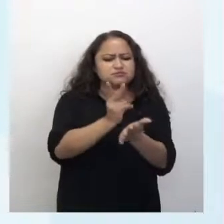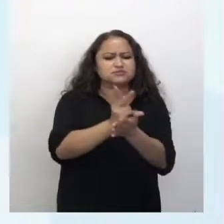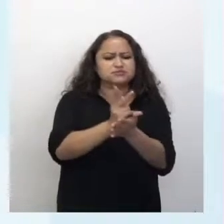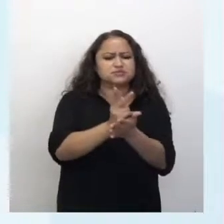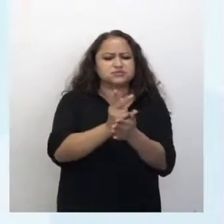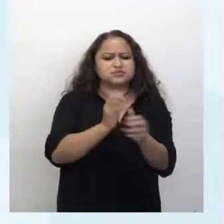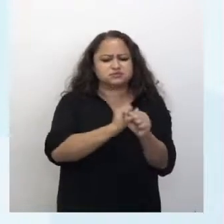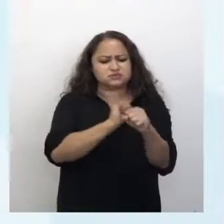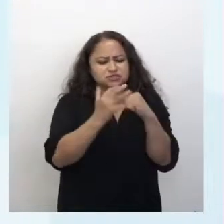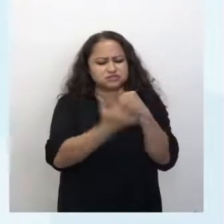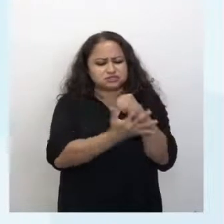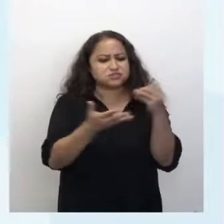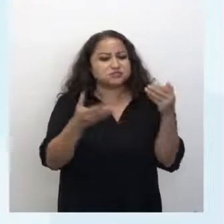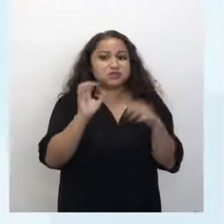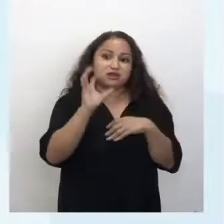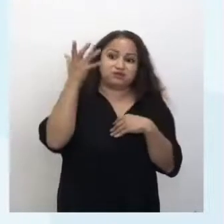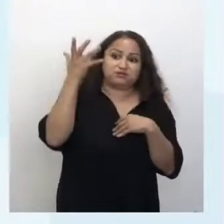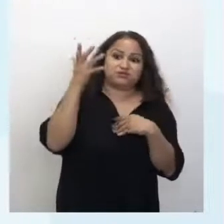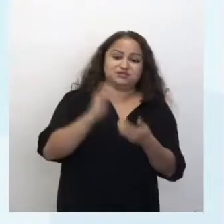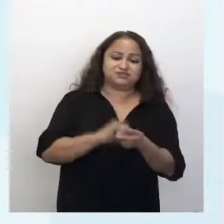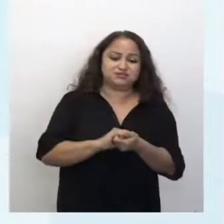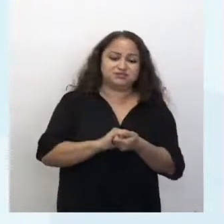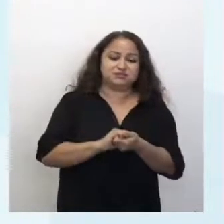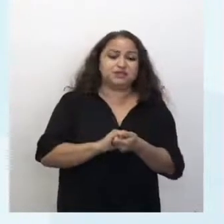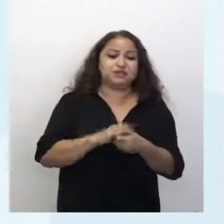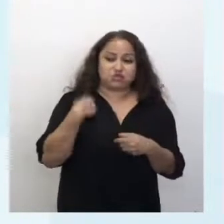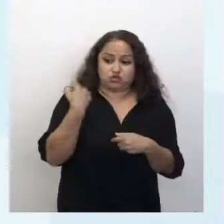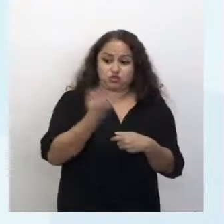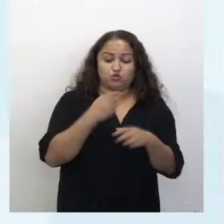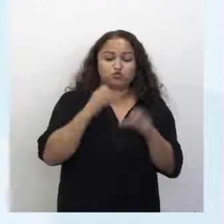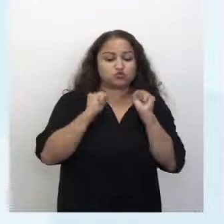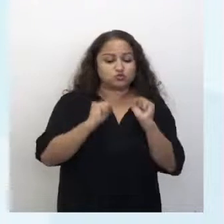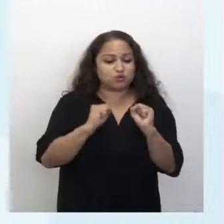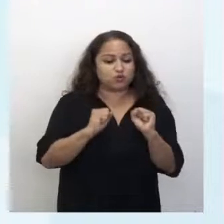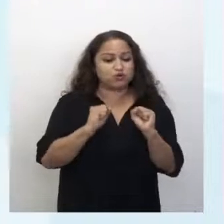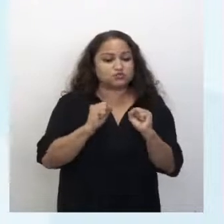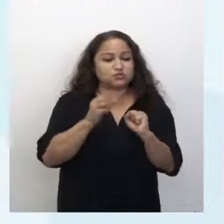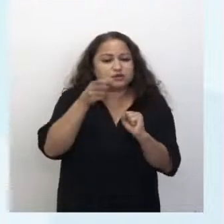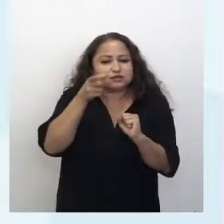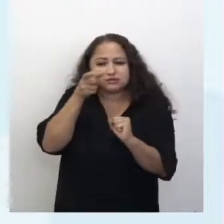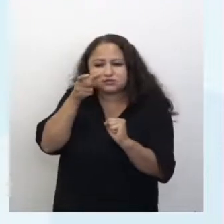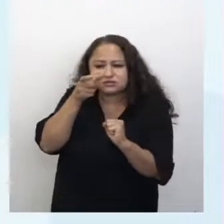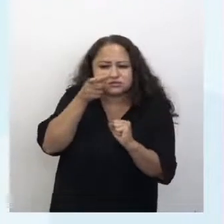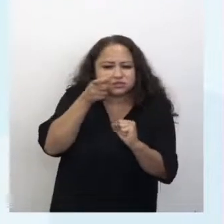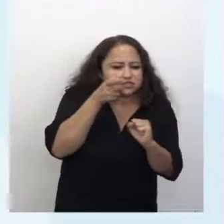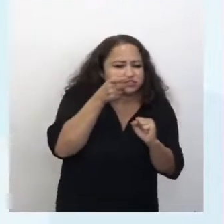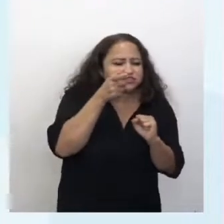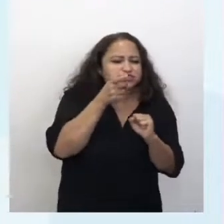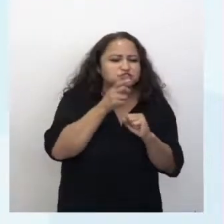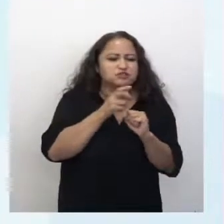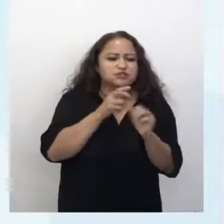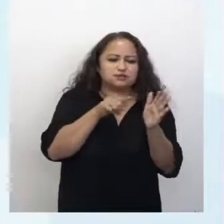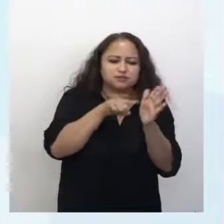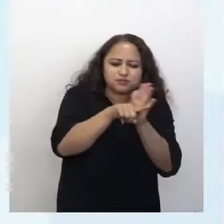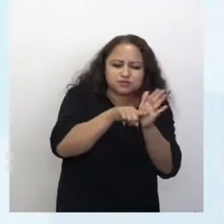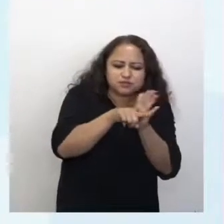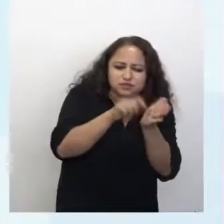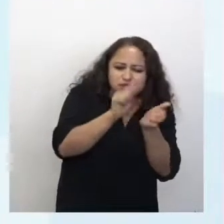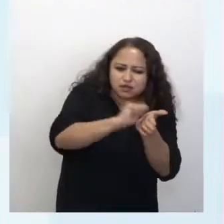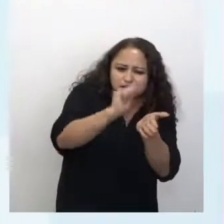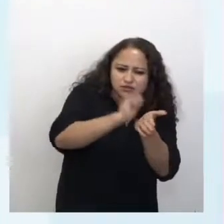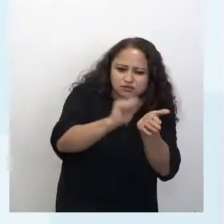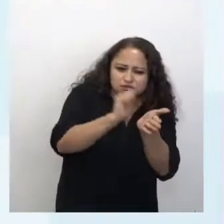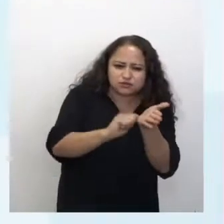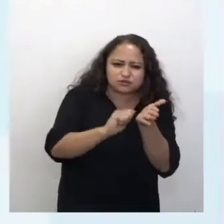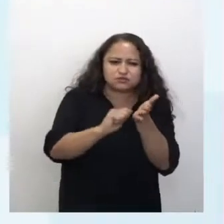pessoas continuem tendo acesso aí a espetáculos de dança, tá? Anote o resultado das suas pesquisas e reflexões em seu caderno.